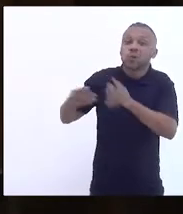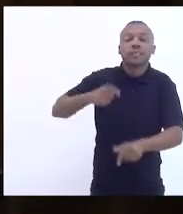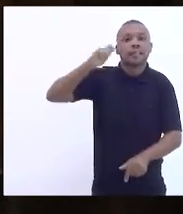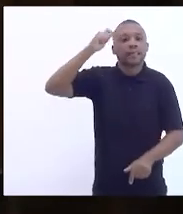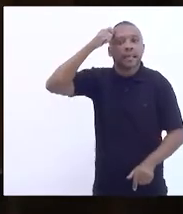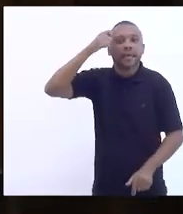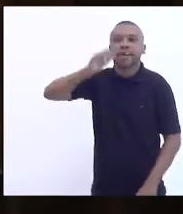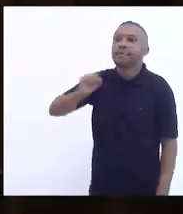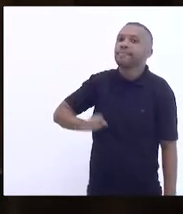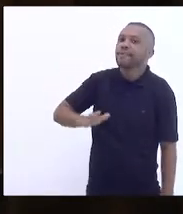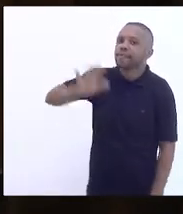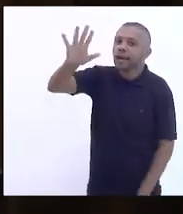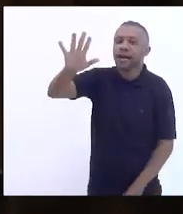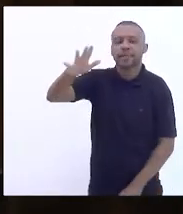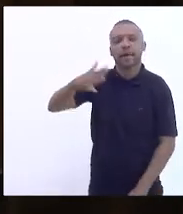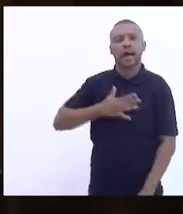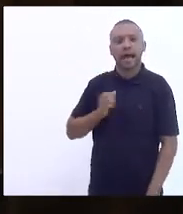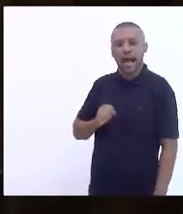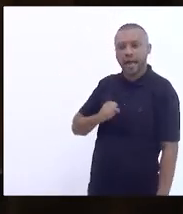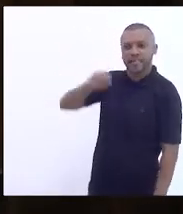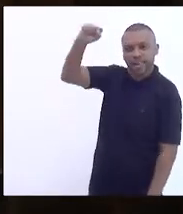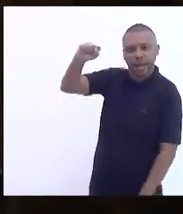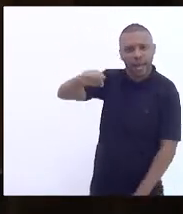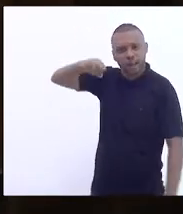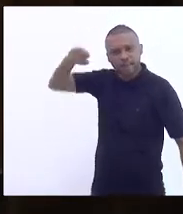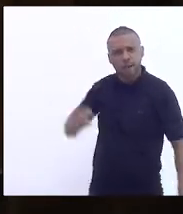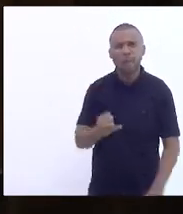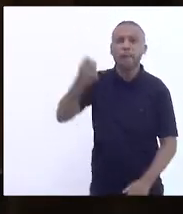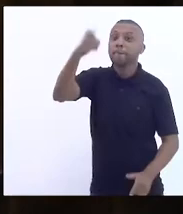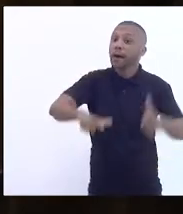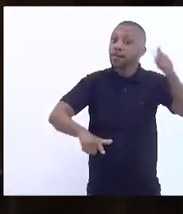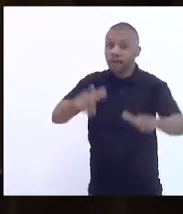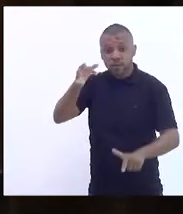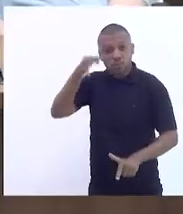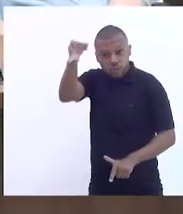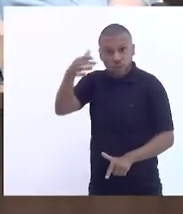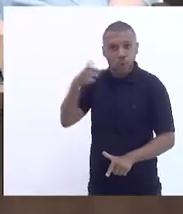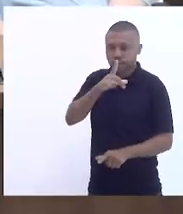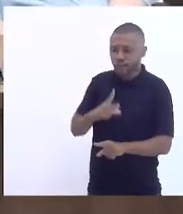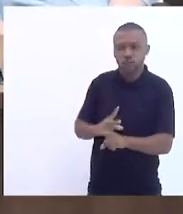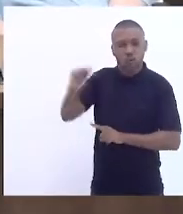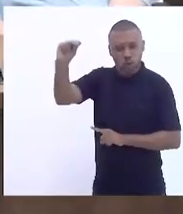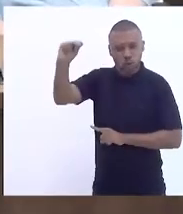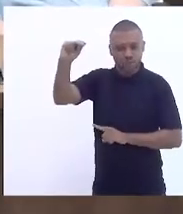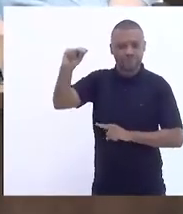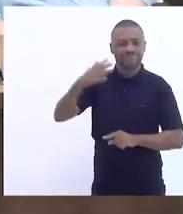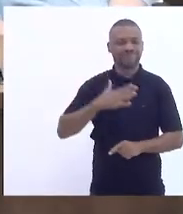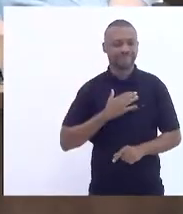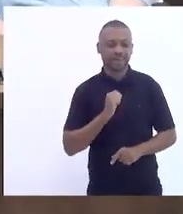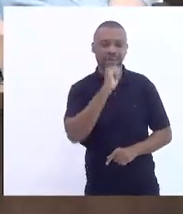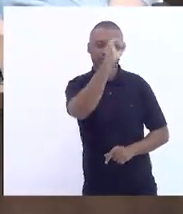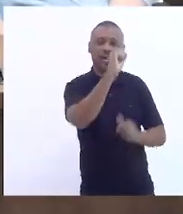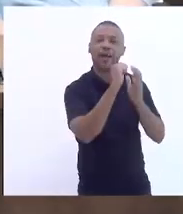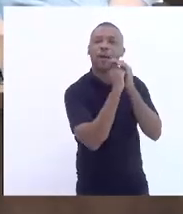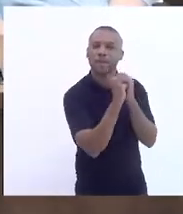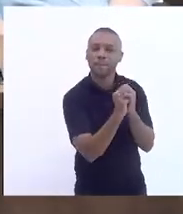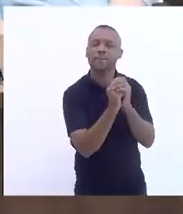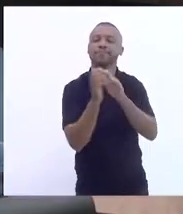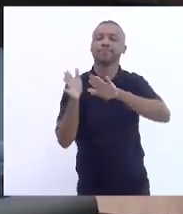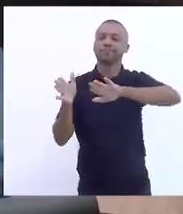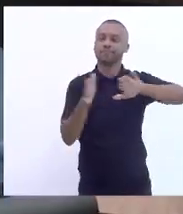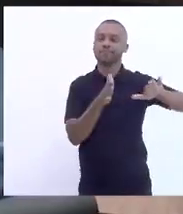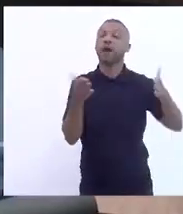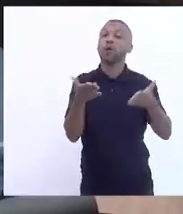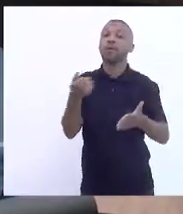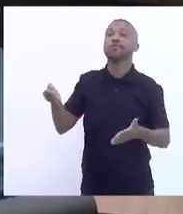negras que paradas acha que vamos colocar uma lá e acha meu querido faça